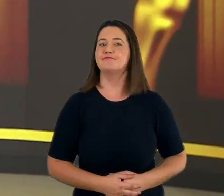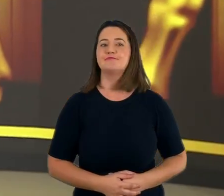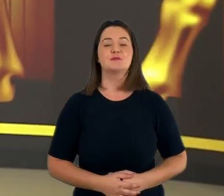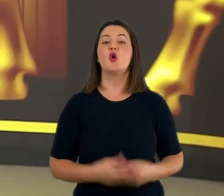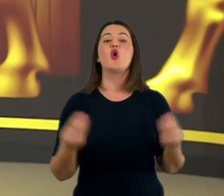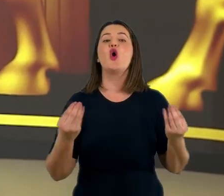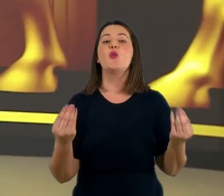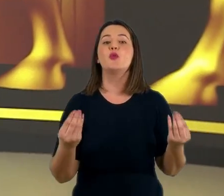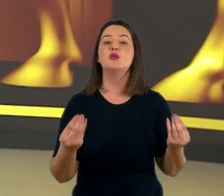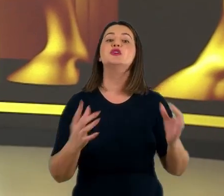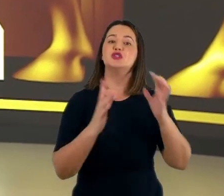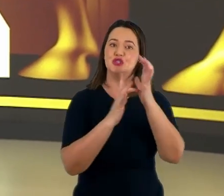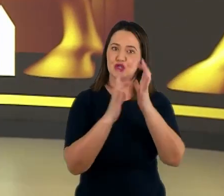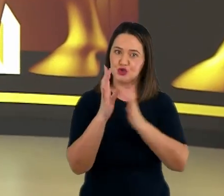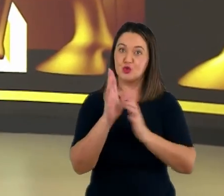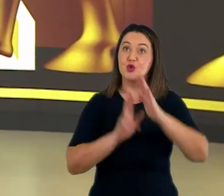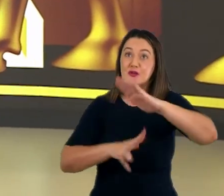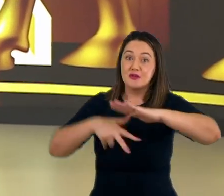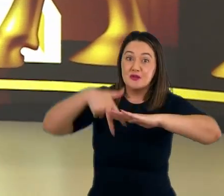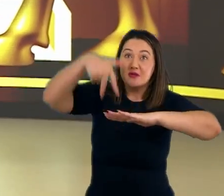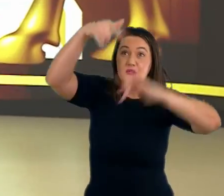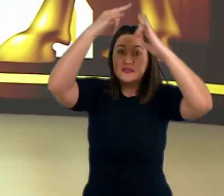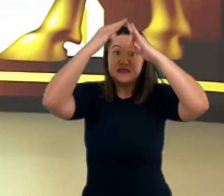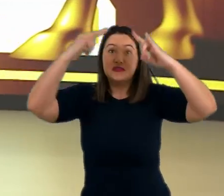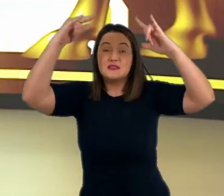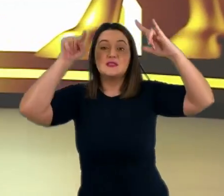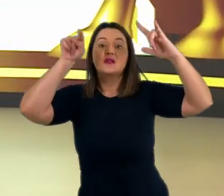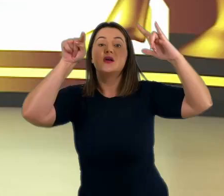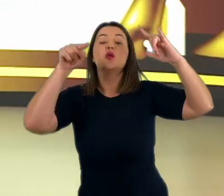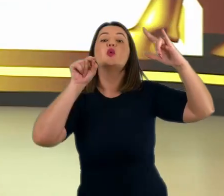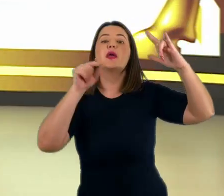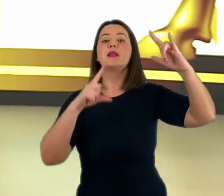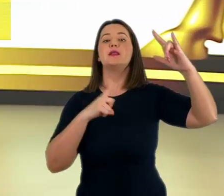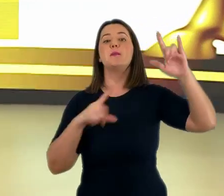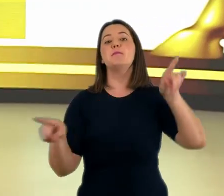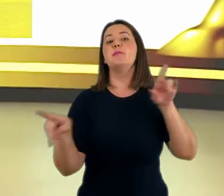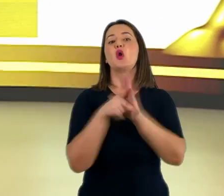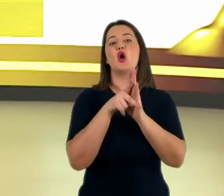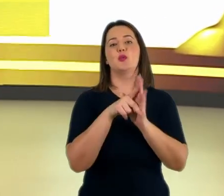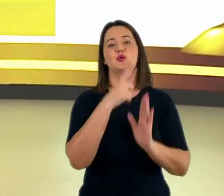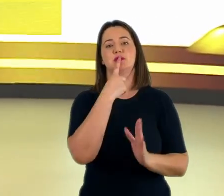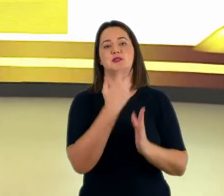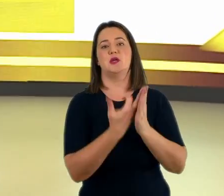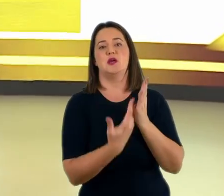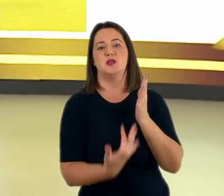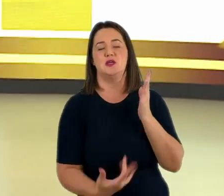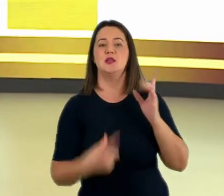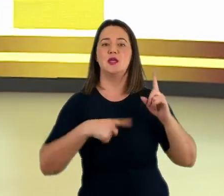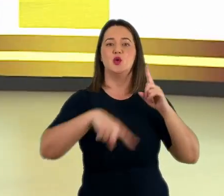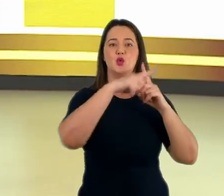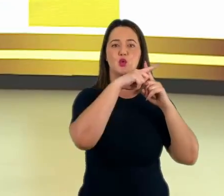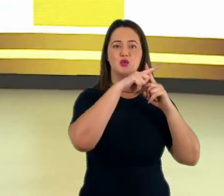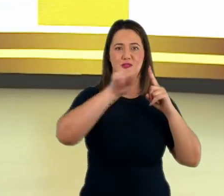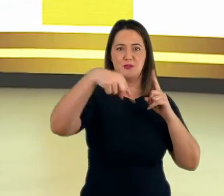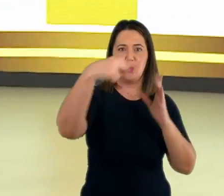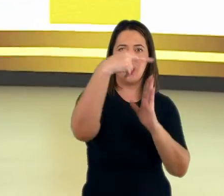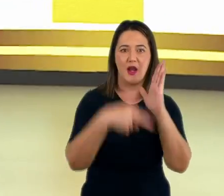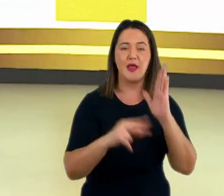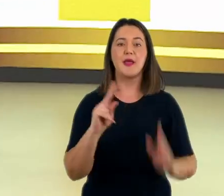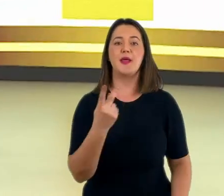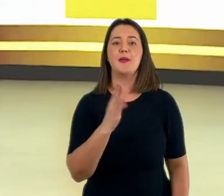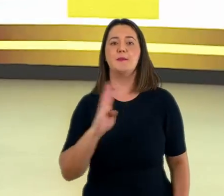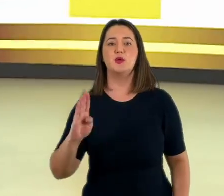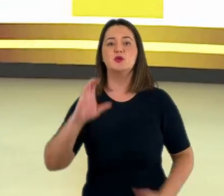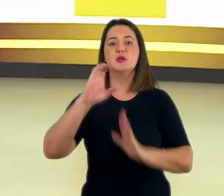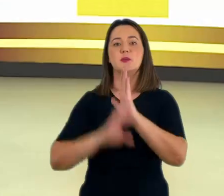Bíblia, ele entrou no santuário celestial pelo seu próprio sangue, o sangue que ele derramou na cruz do Calvário. Depois você lê